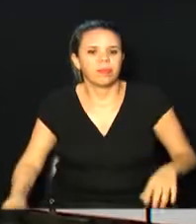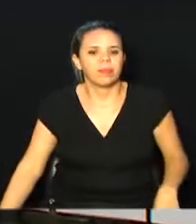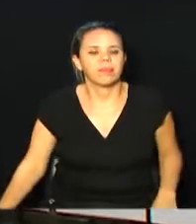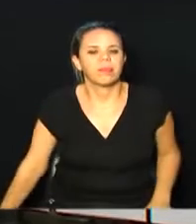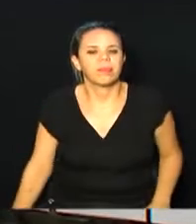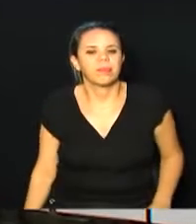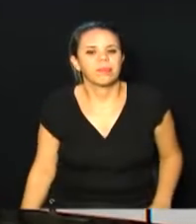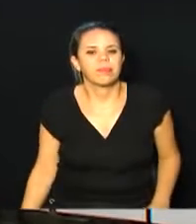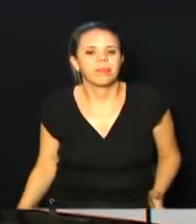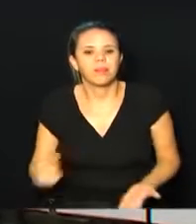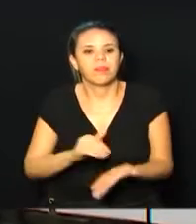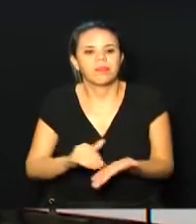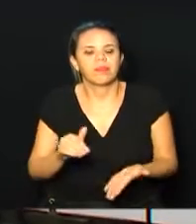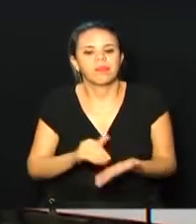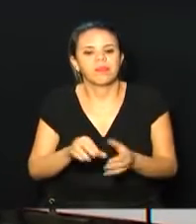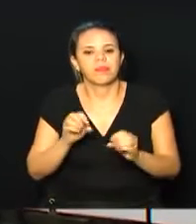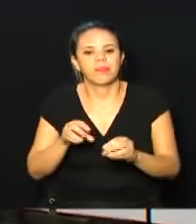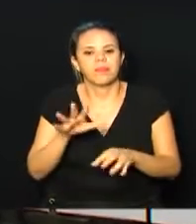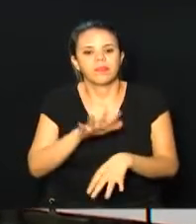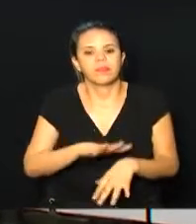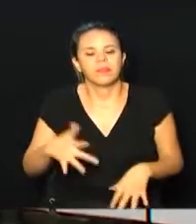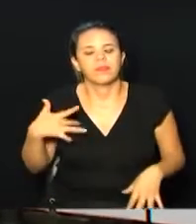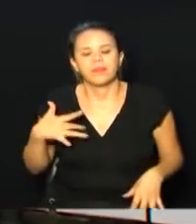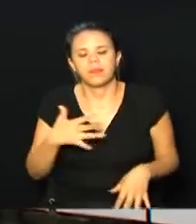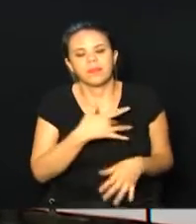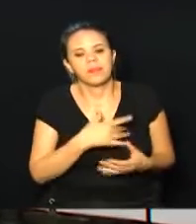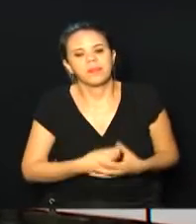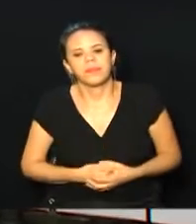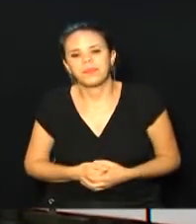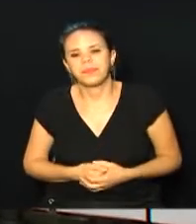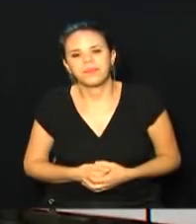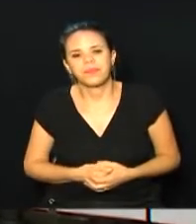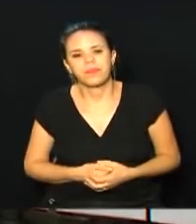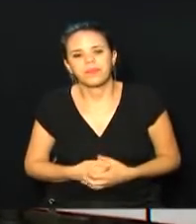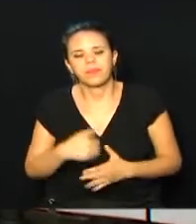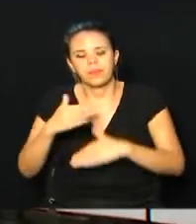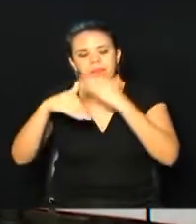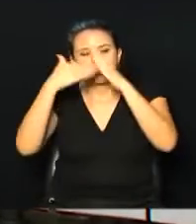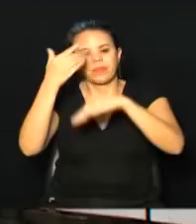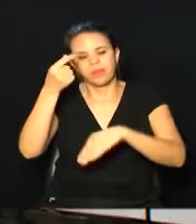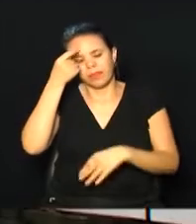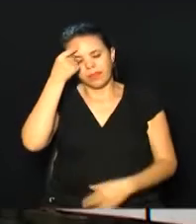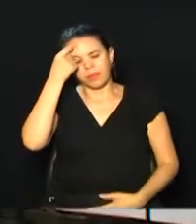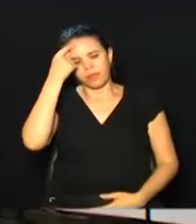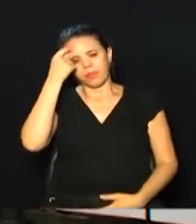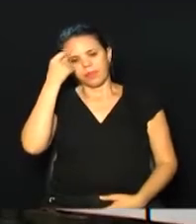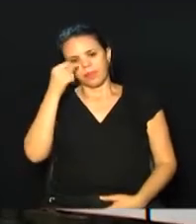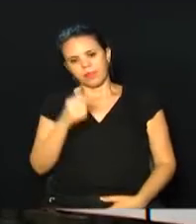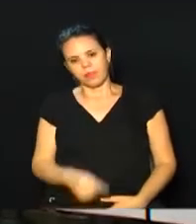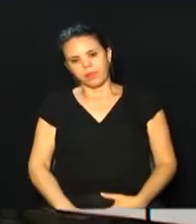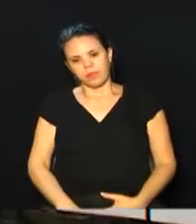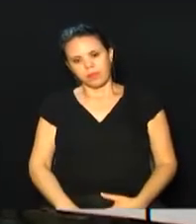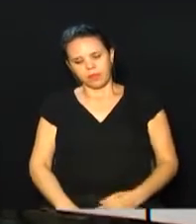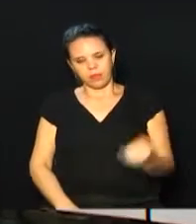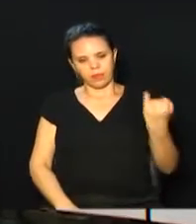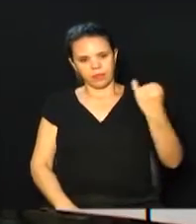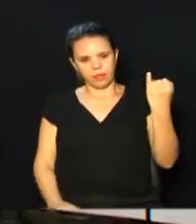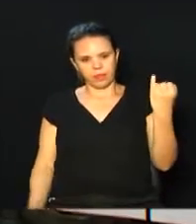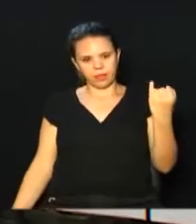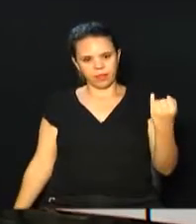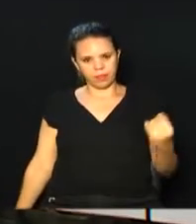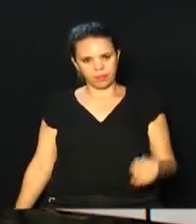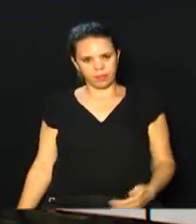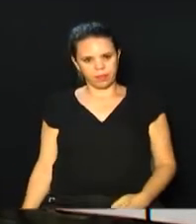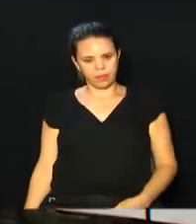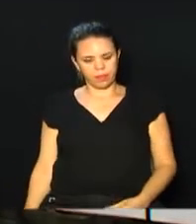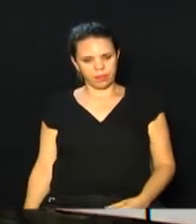da Secretaria de Educação, de Saúde, para desenvolver essa consciência é fundamental,